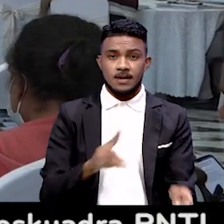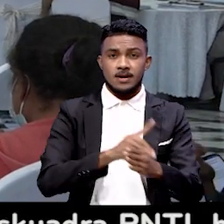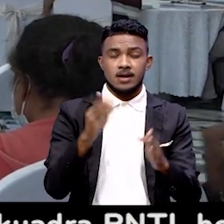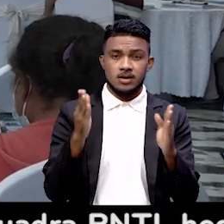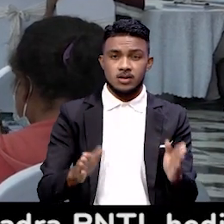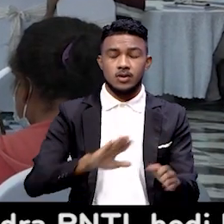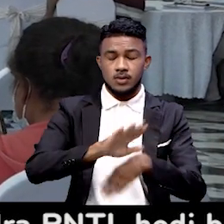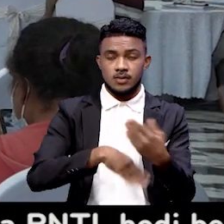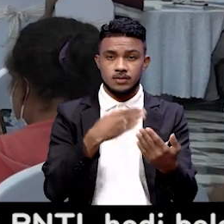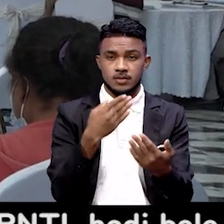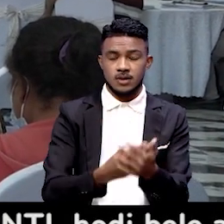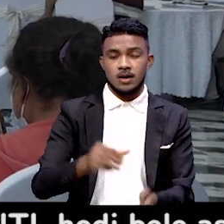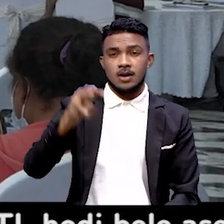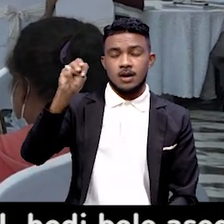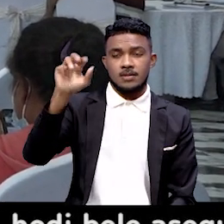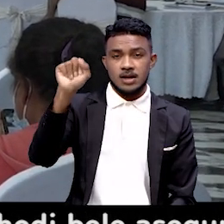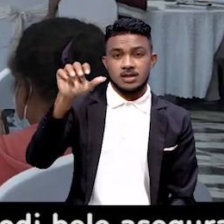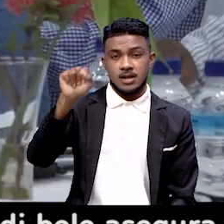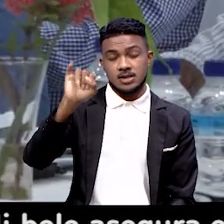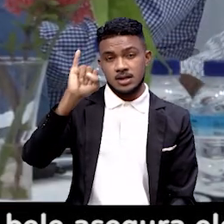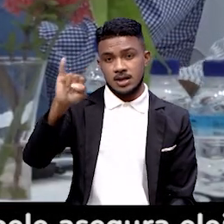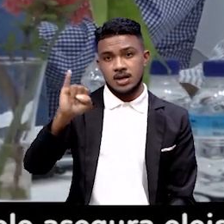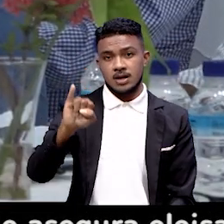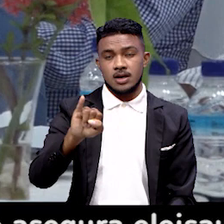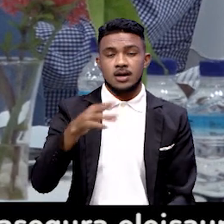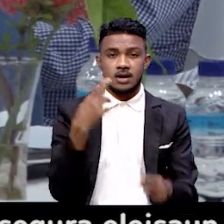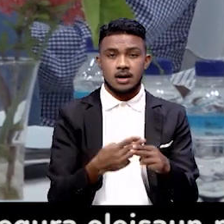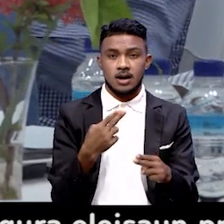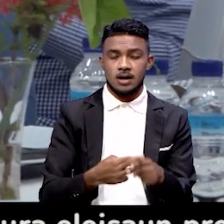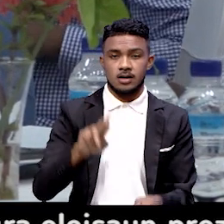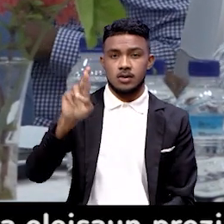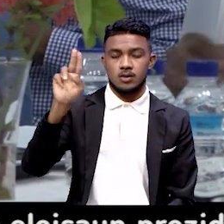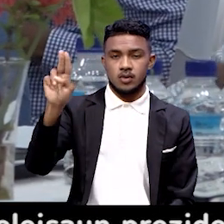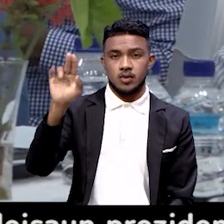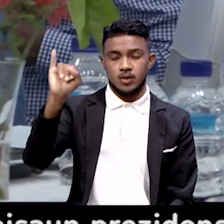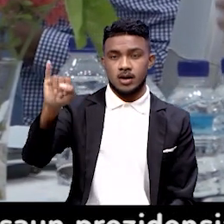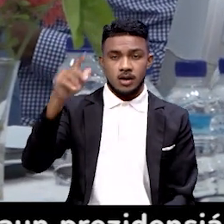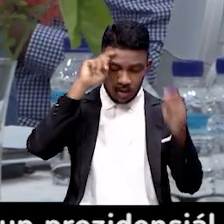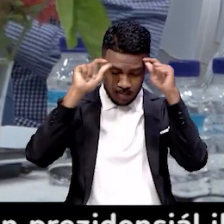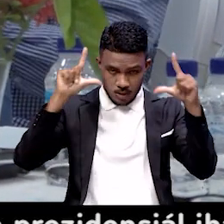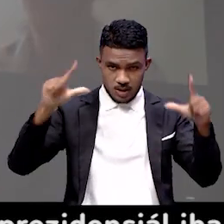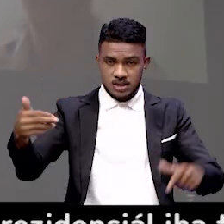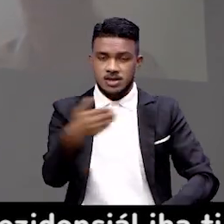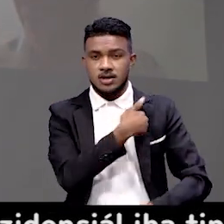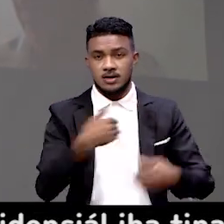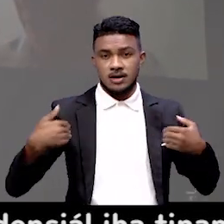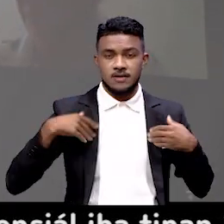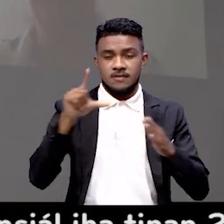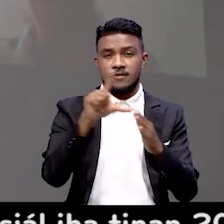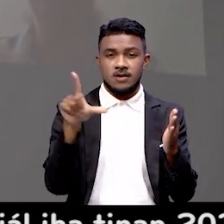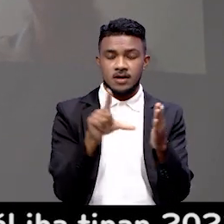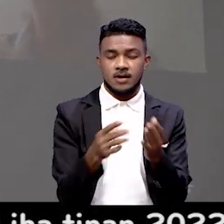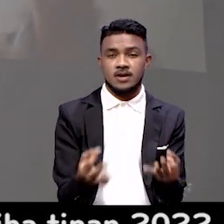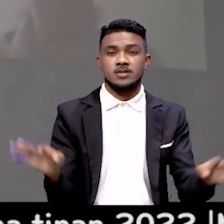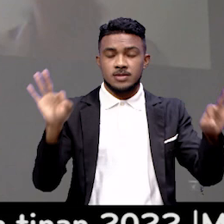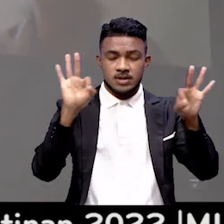Diretor-Geral Ministério Solidariedade Social no Inclusão Rua Exposto HTT, Timor-Leste se dá a lei próprio com a proteção social